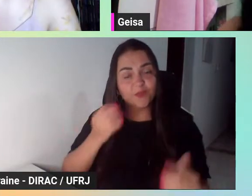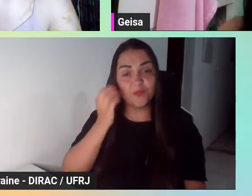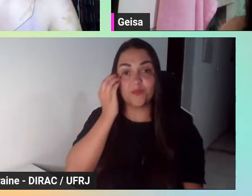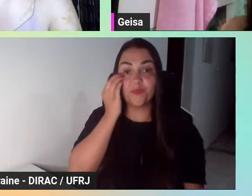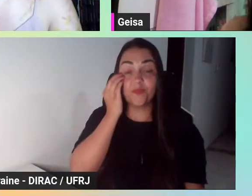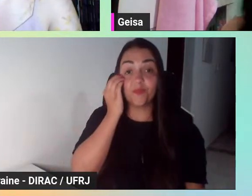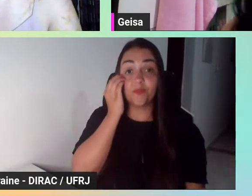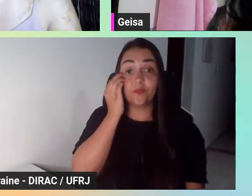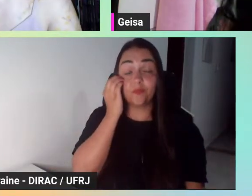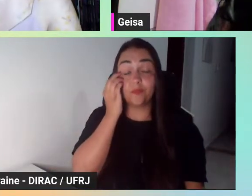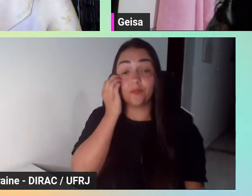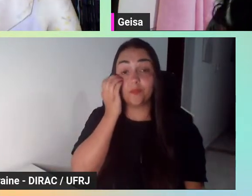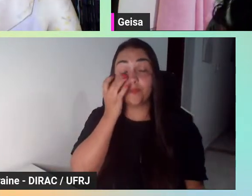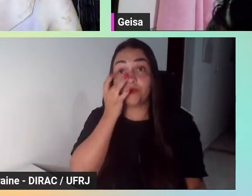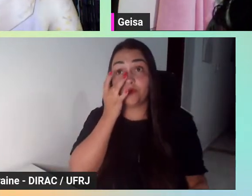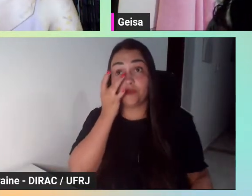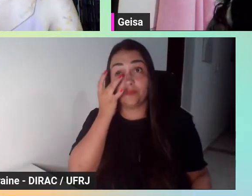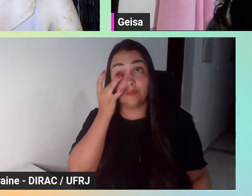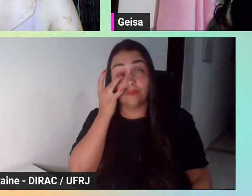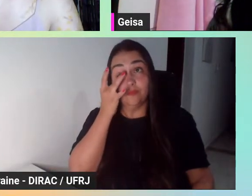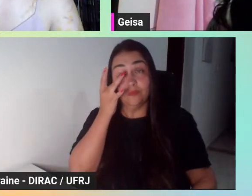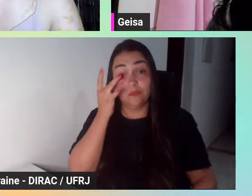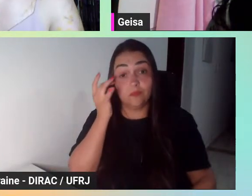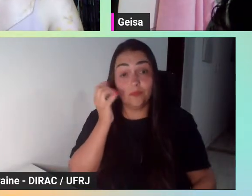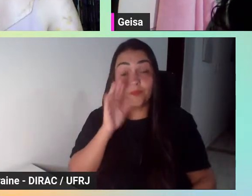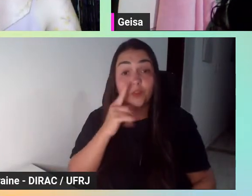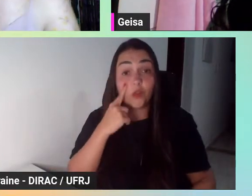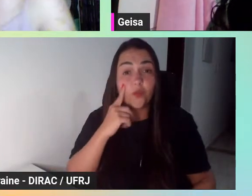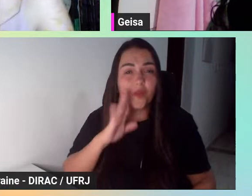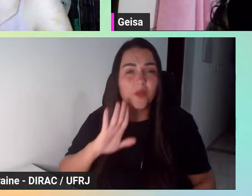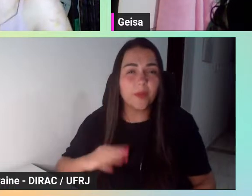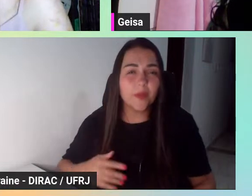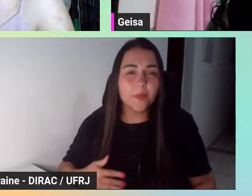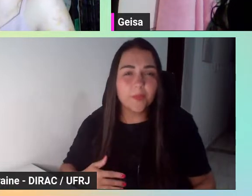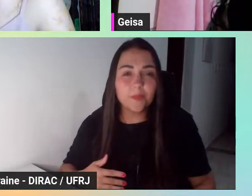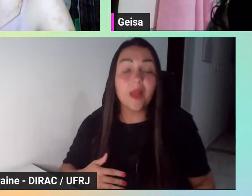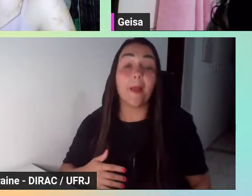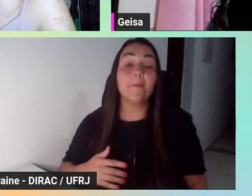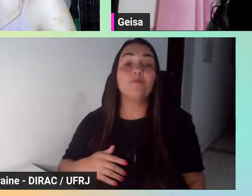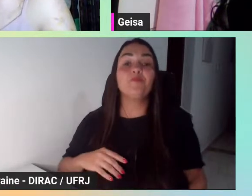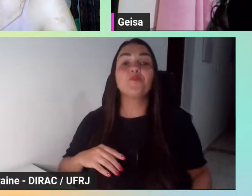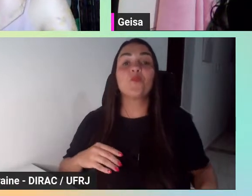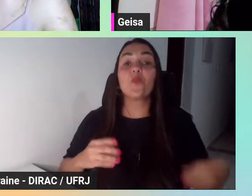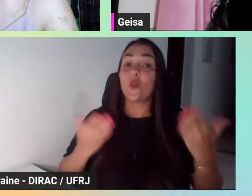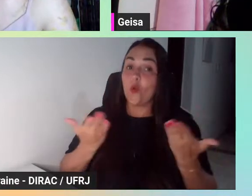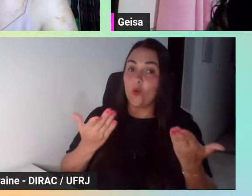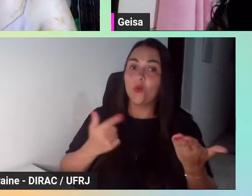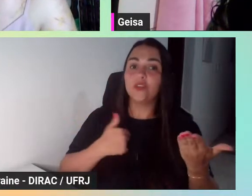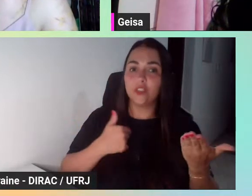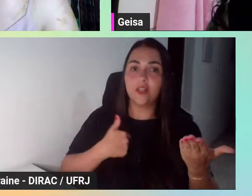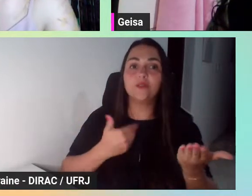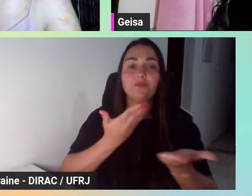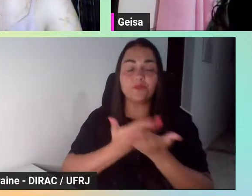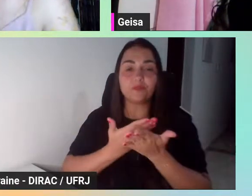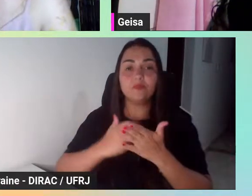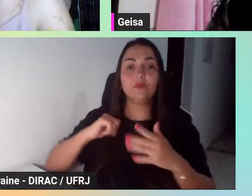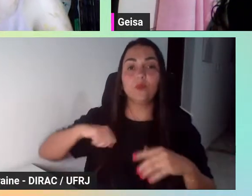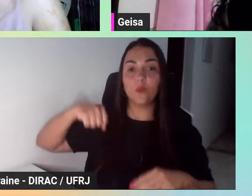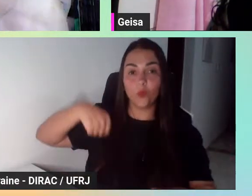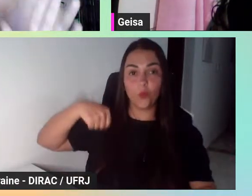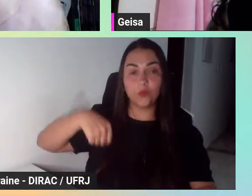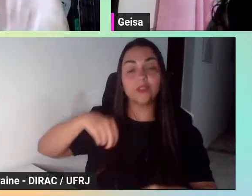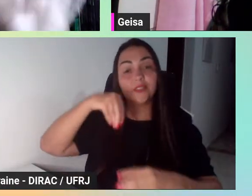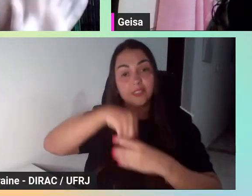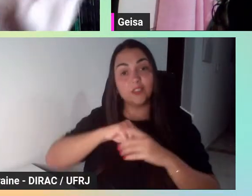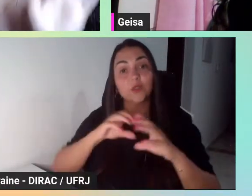Tá? Deixa eu ver aqui. Hoje em dia eu sou bolsista, né, do PMAT. Então, eu